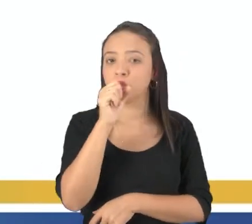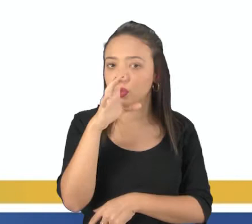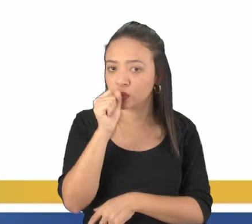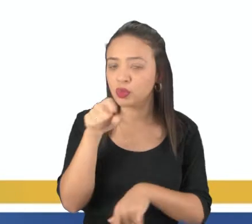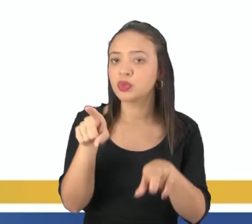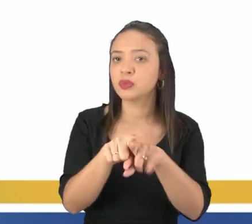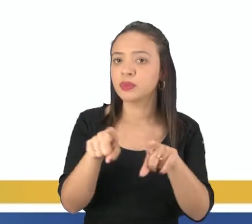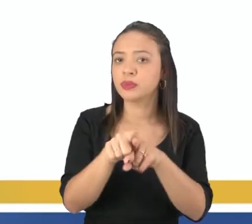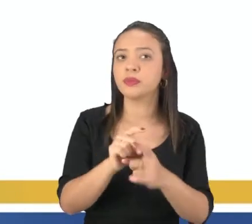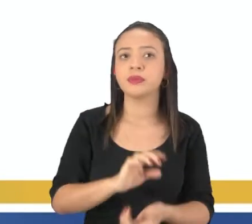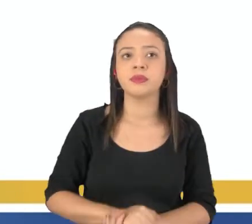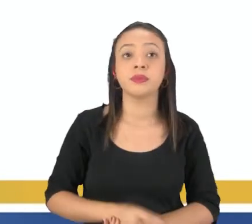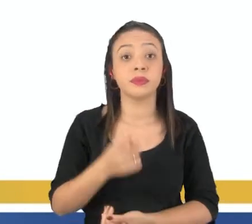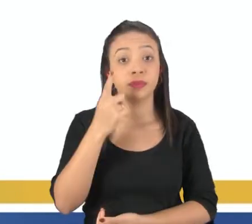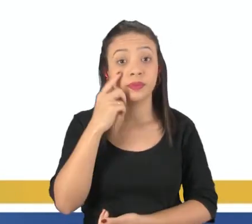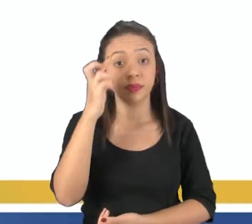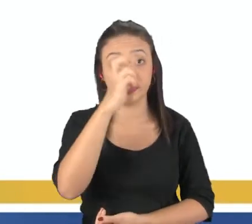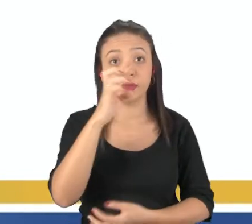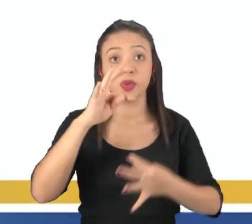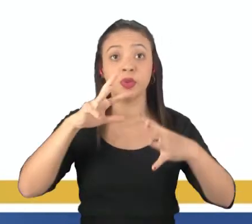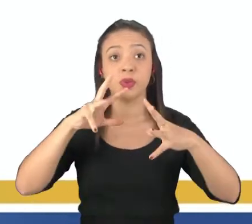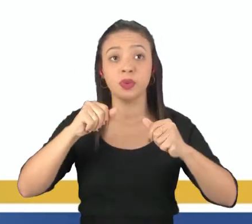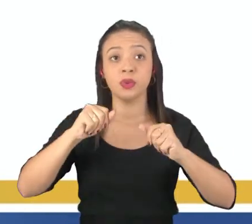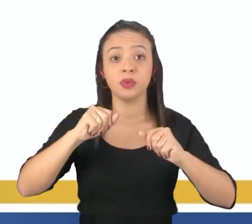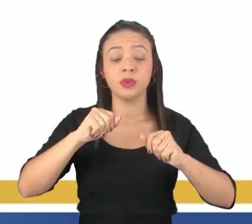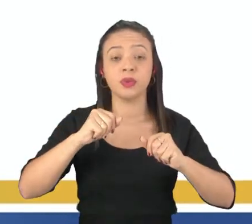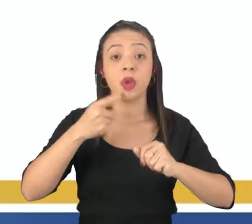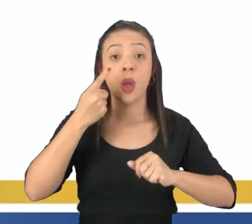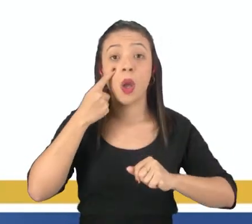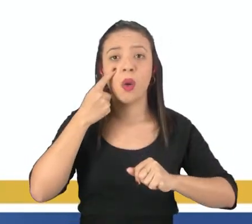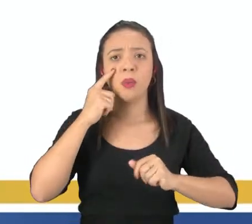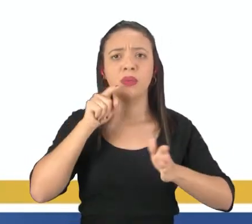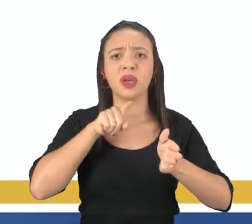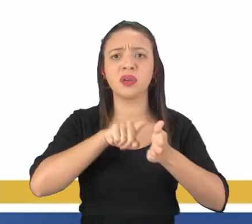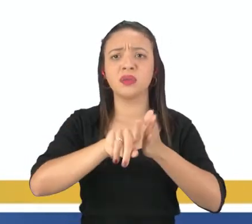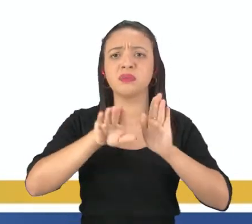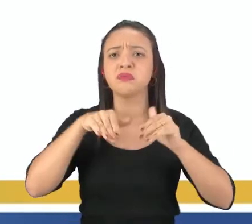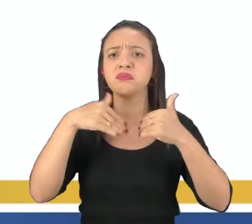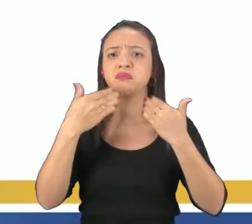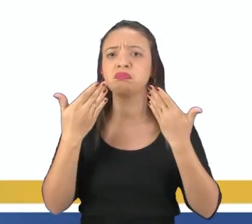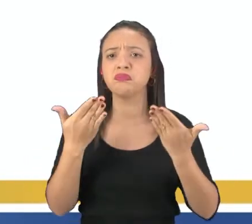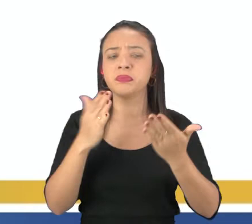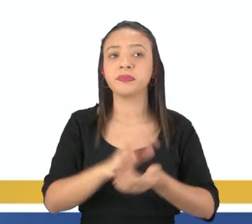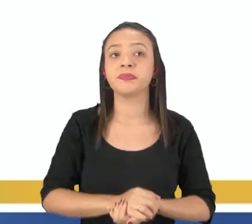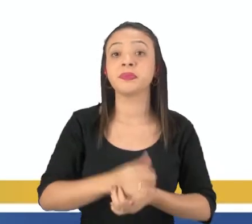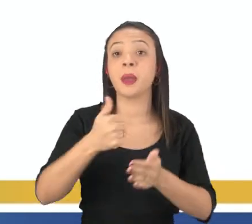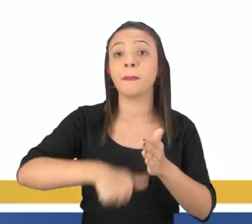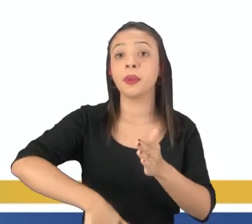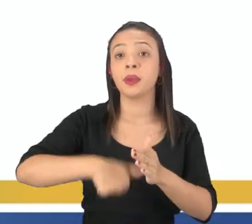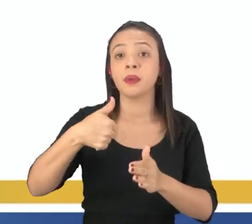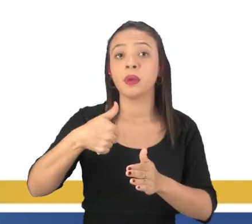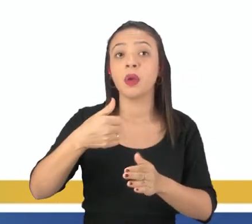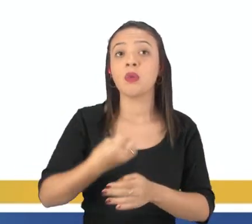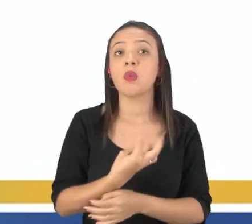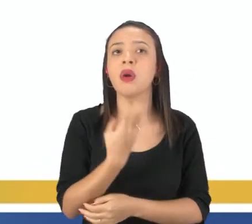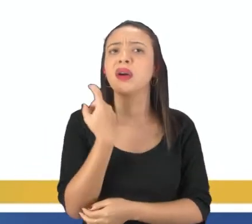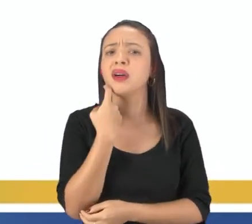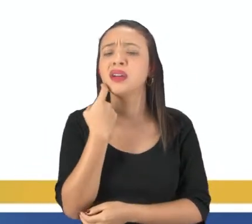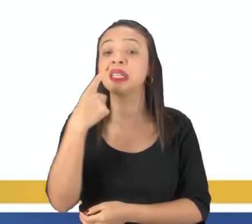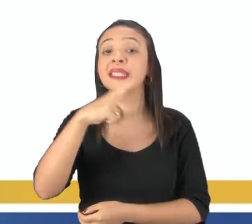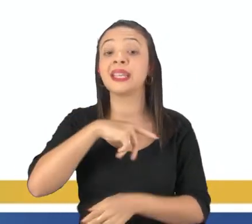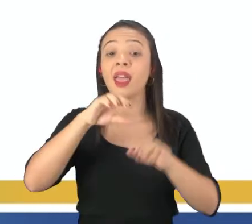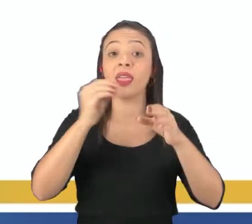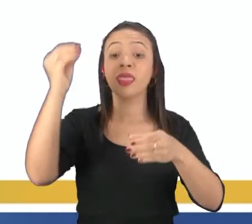né observando tudo isso vamos ver o que que está perguntando primeira pergunta é quantos